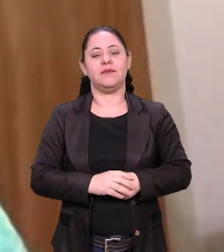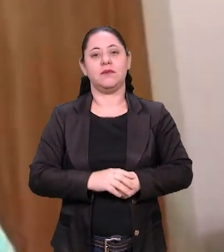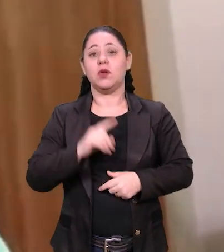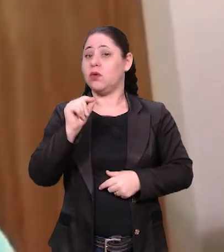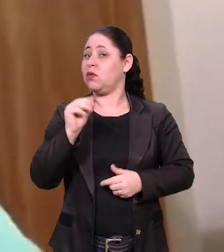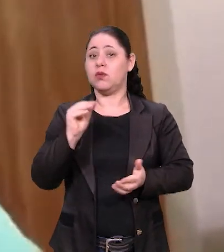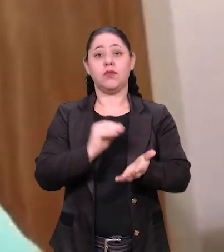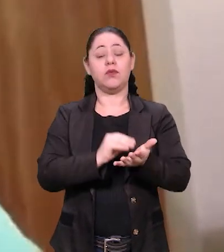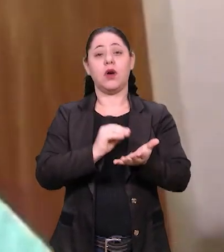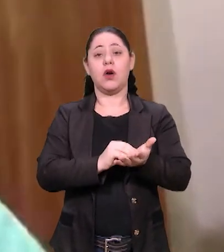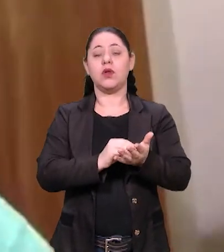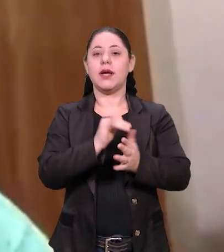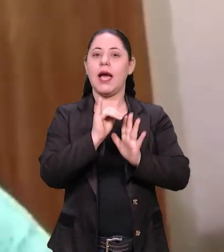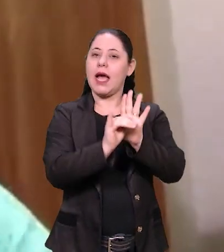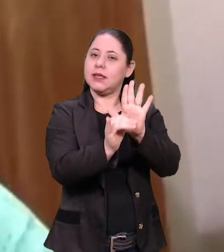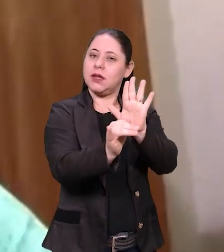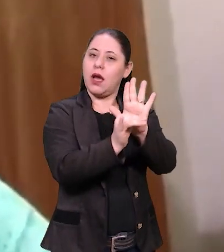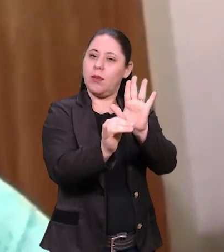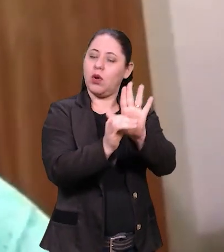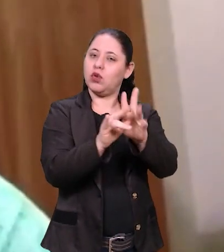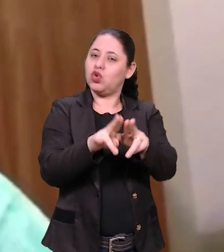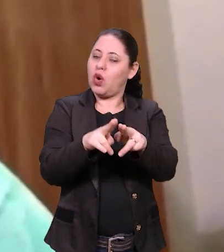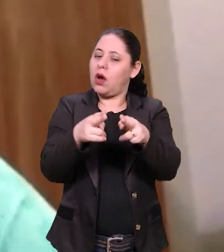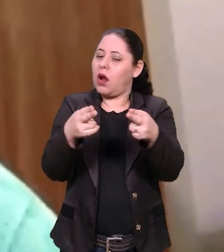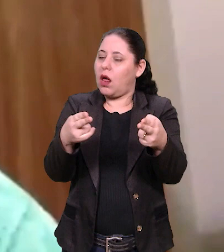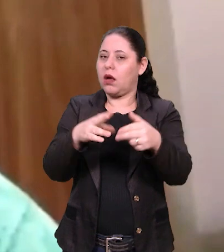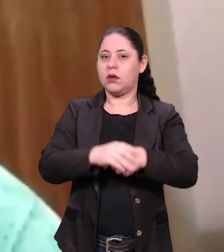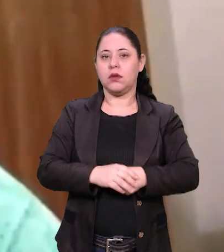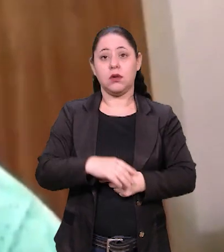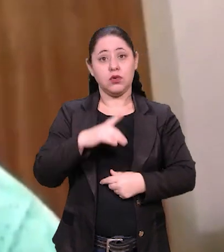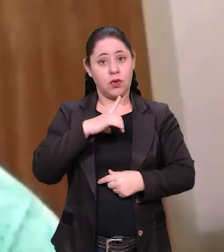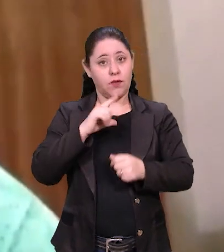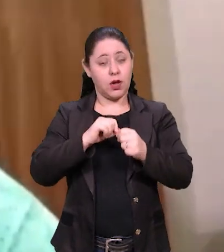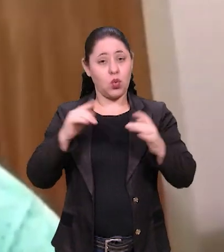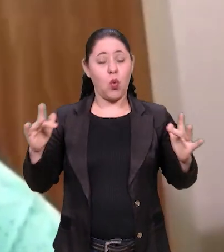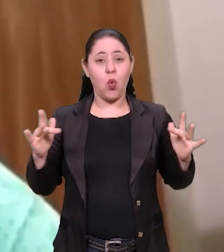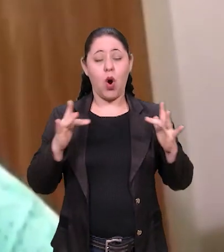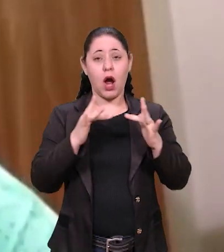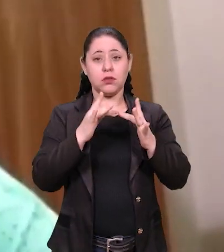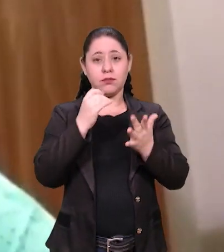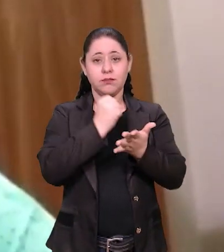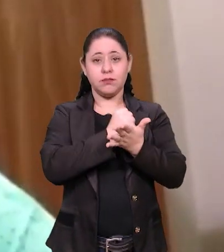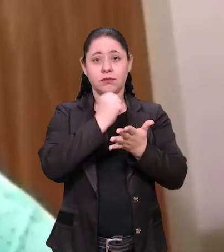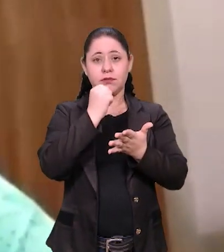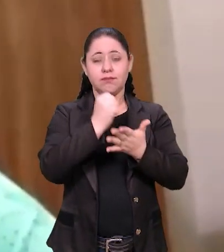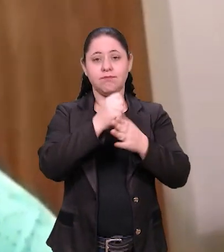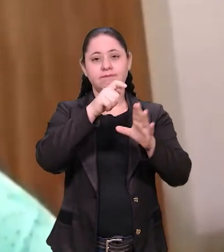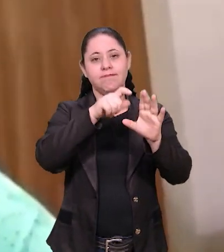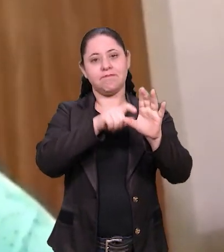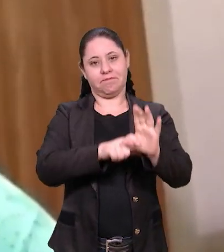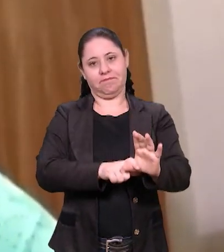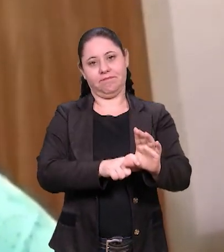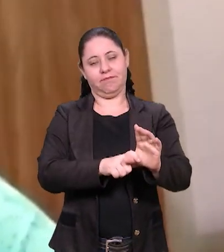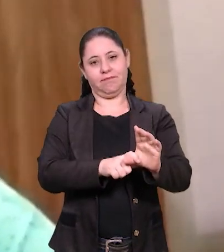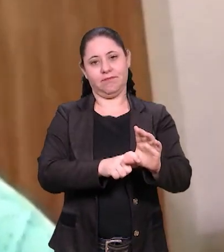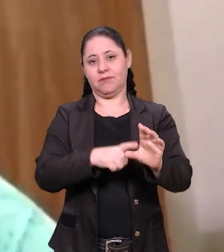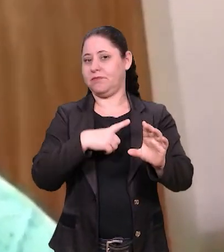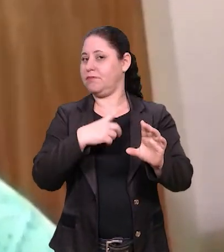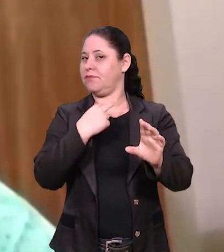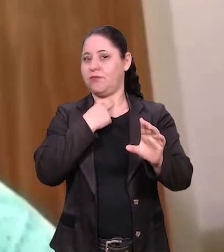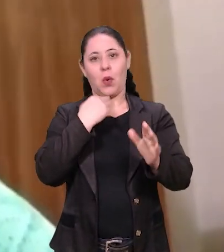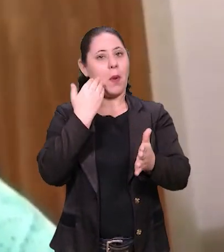de honestidade. Eu tinha feito um acordo de uma dívida e eu não podia perder aquela